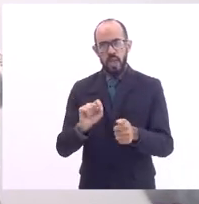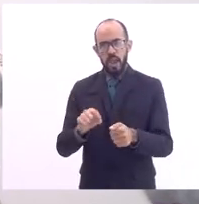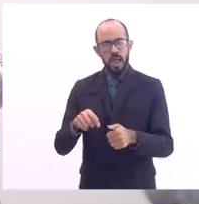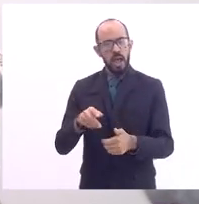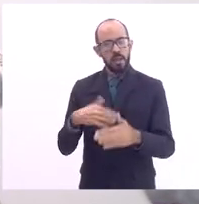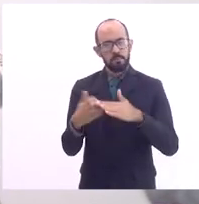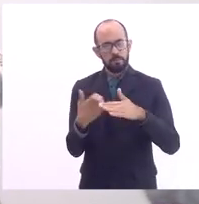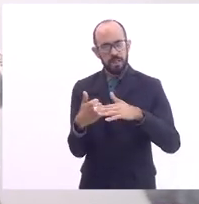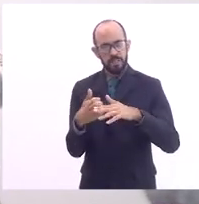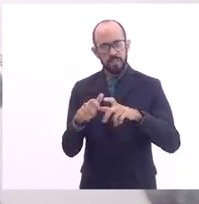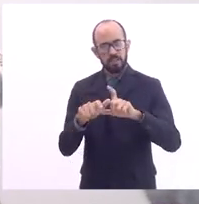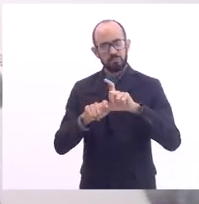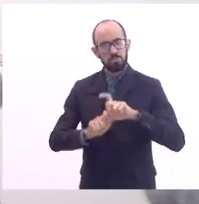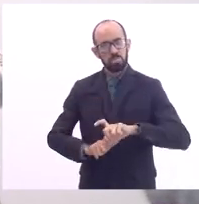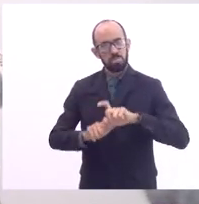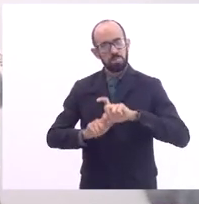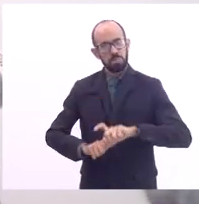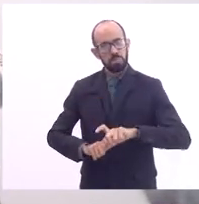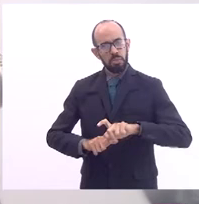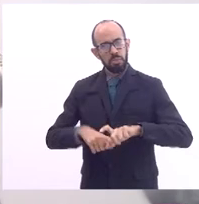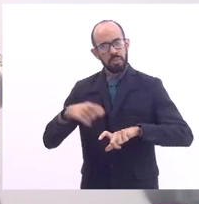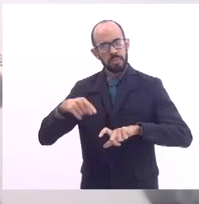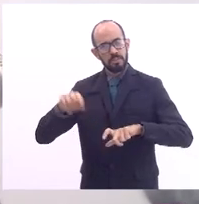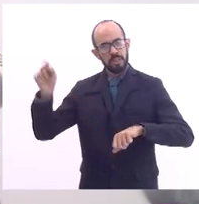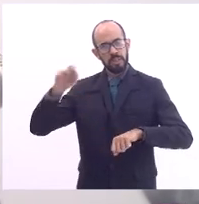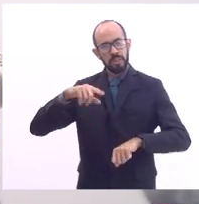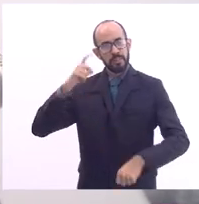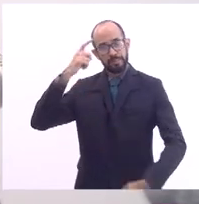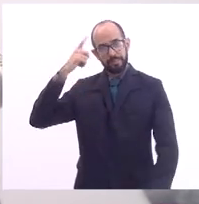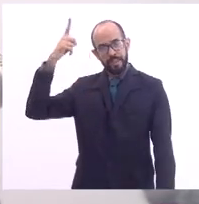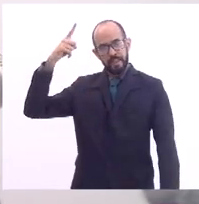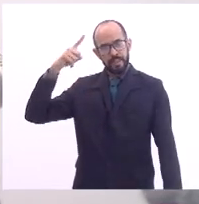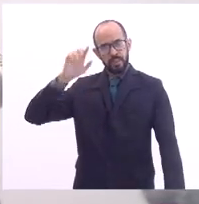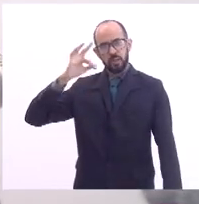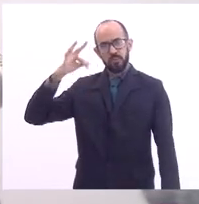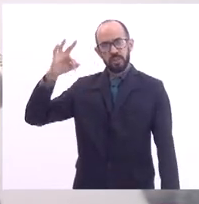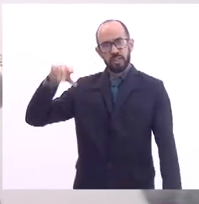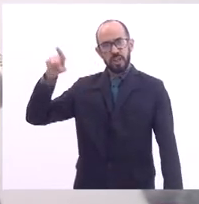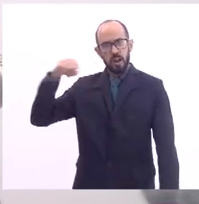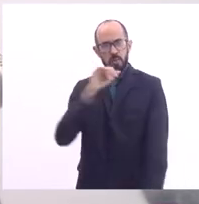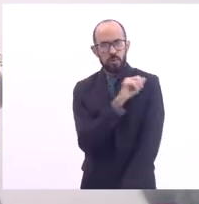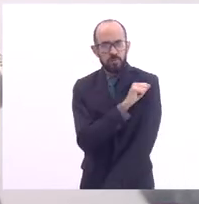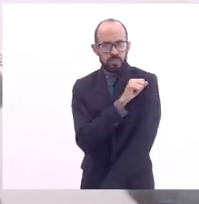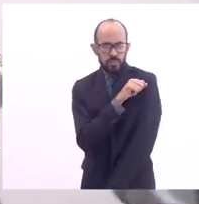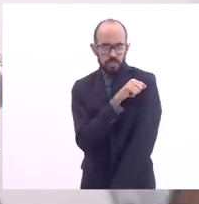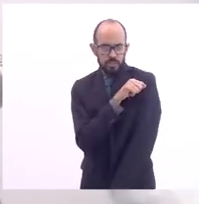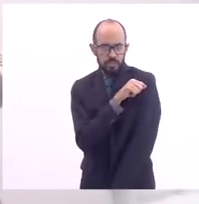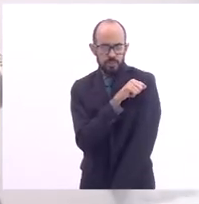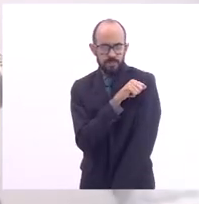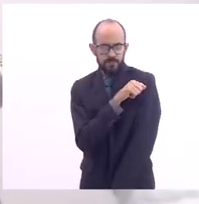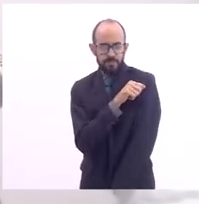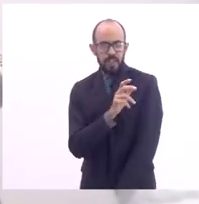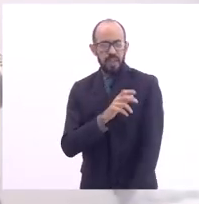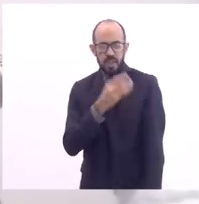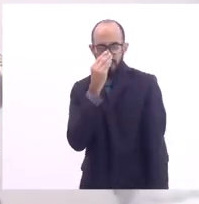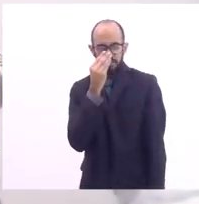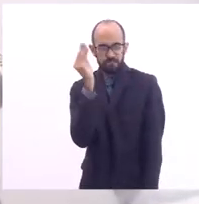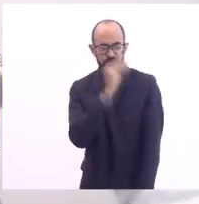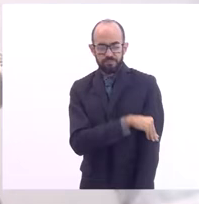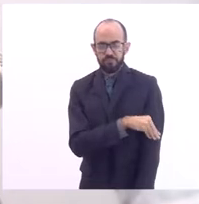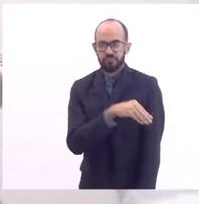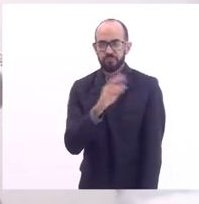escorando nessa atribuição federal para fiscalização. Ela literalmente despreza e